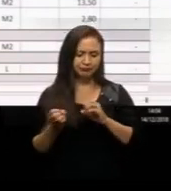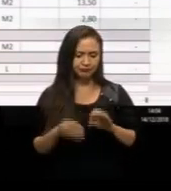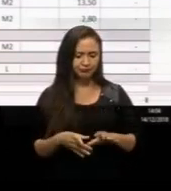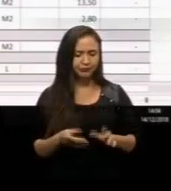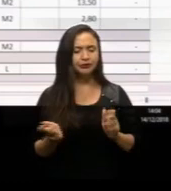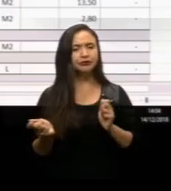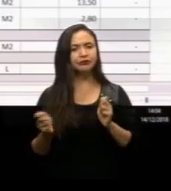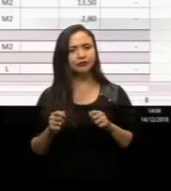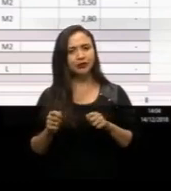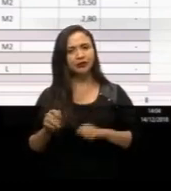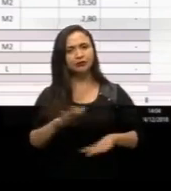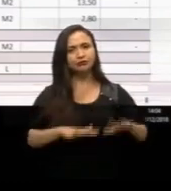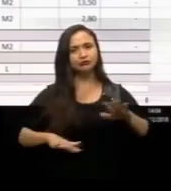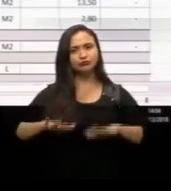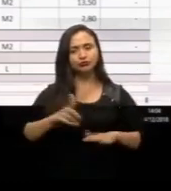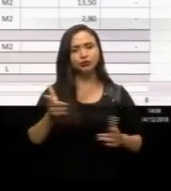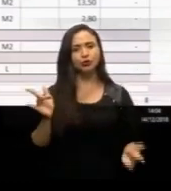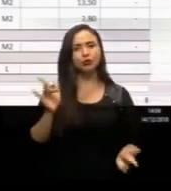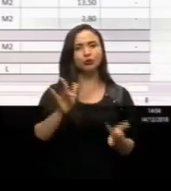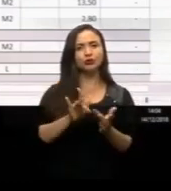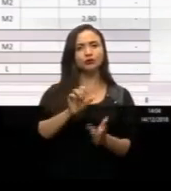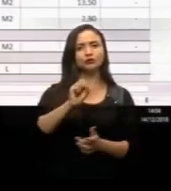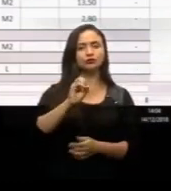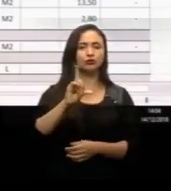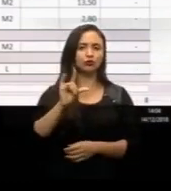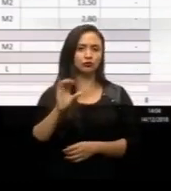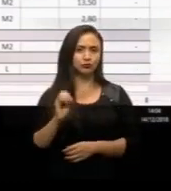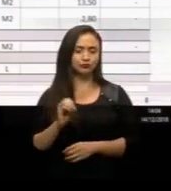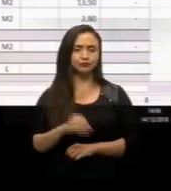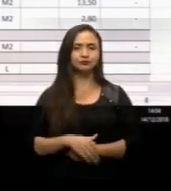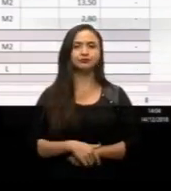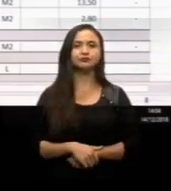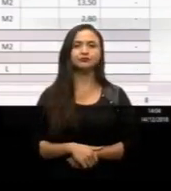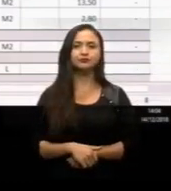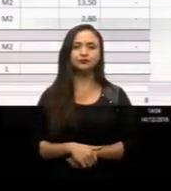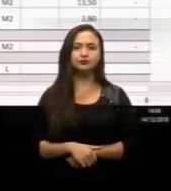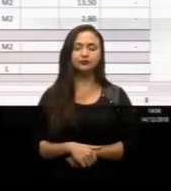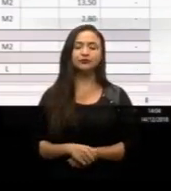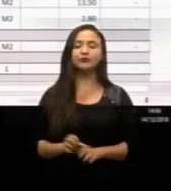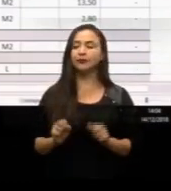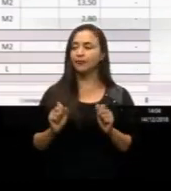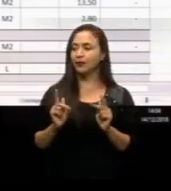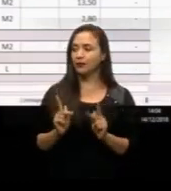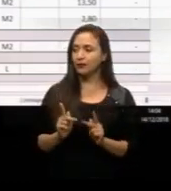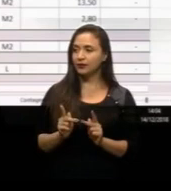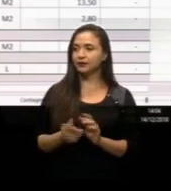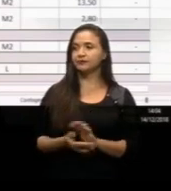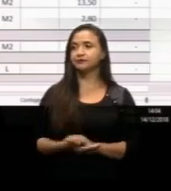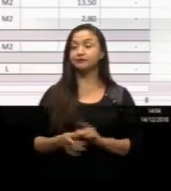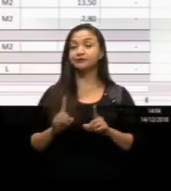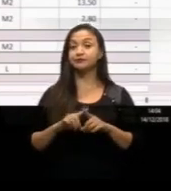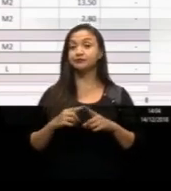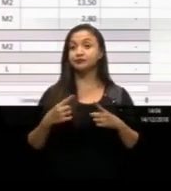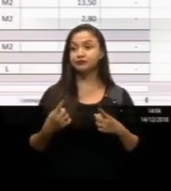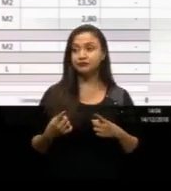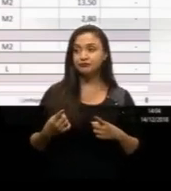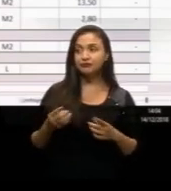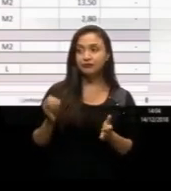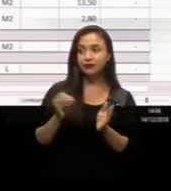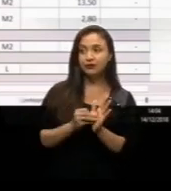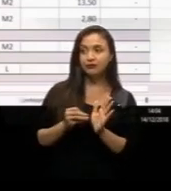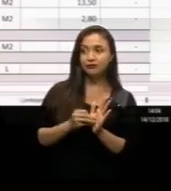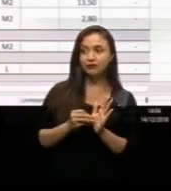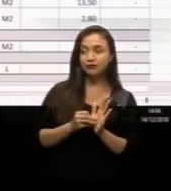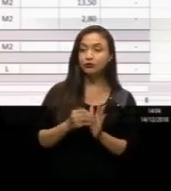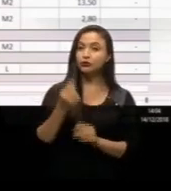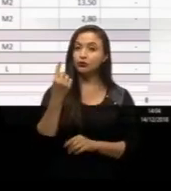lançar a armadura e ela não entrar em contato com o solo no fundo, tá? Ok. Entretanto, aqui estaria faltando